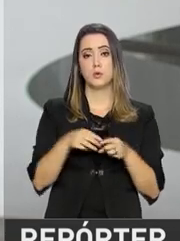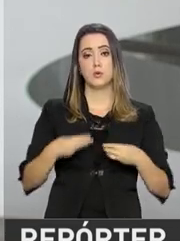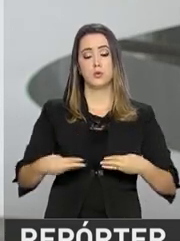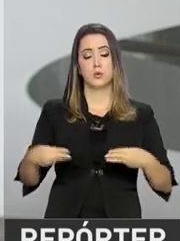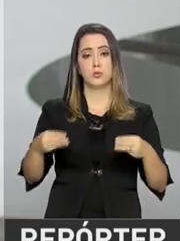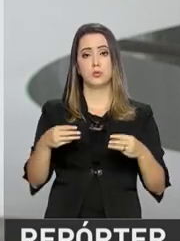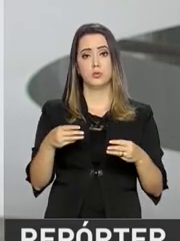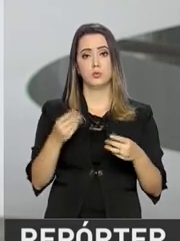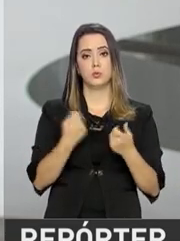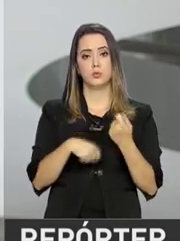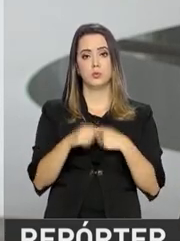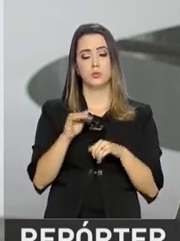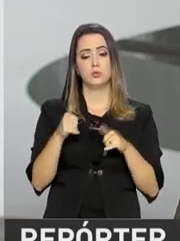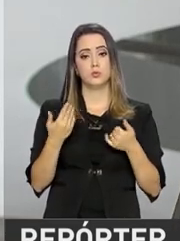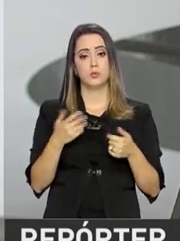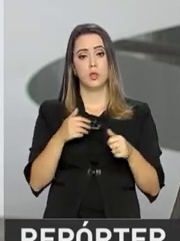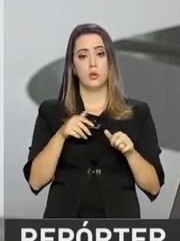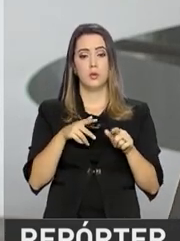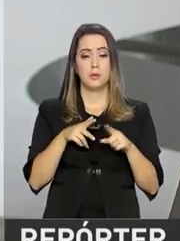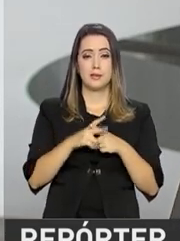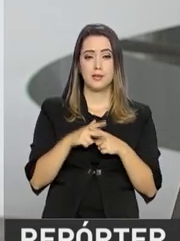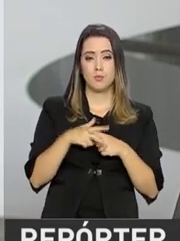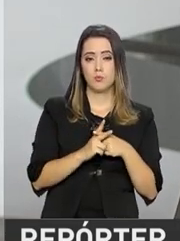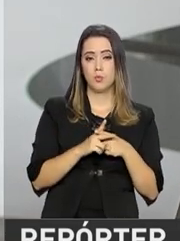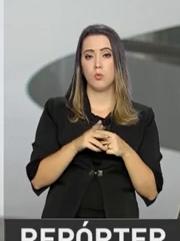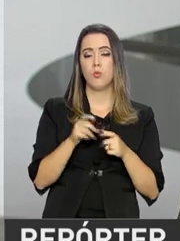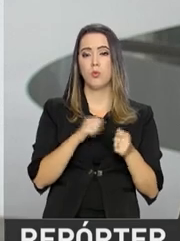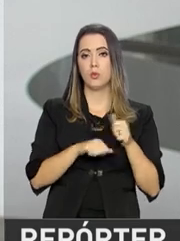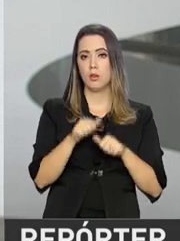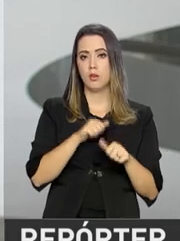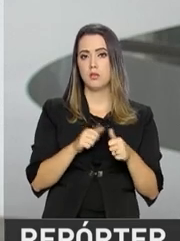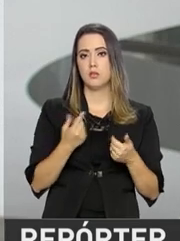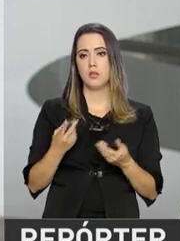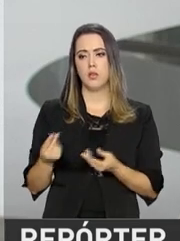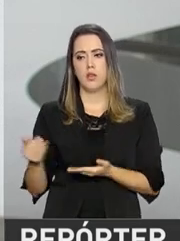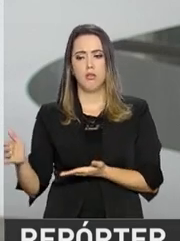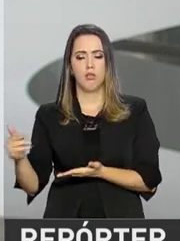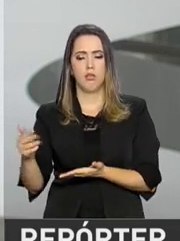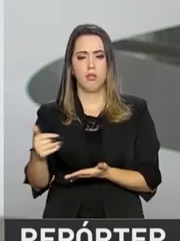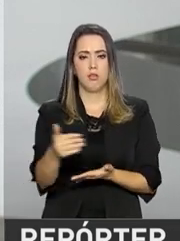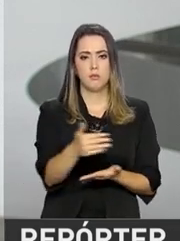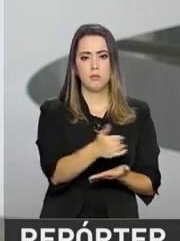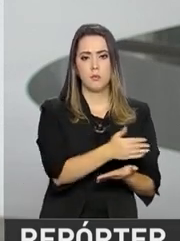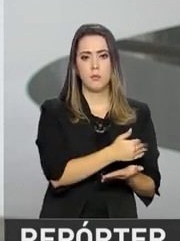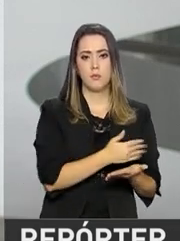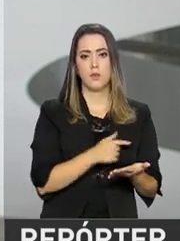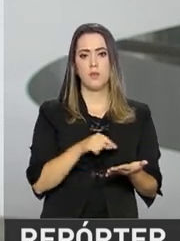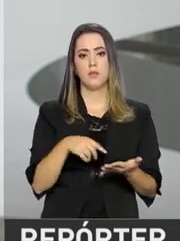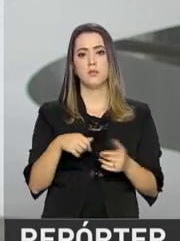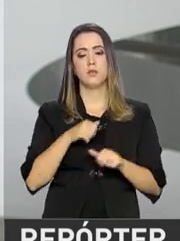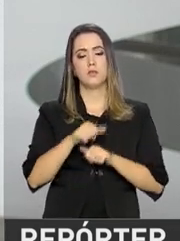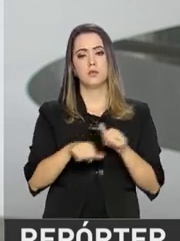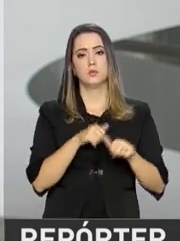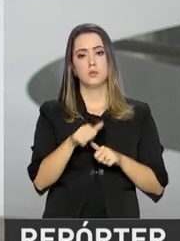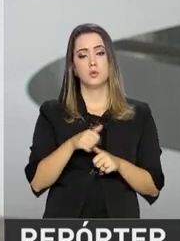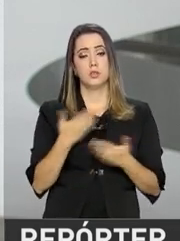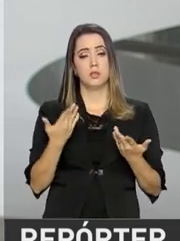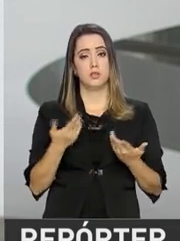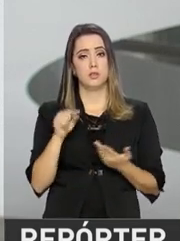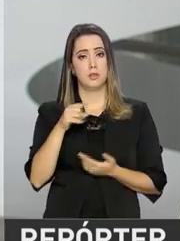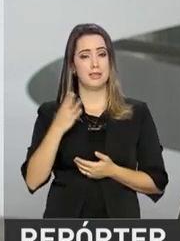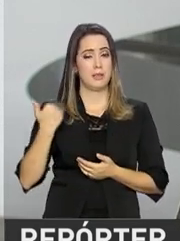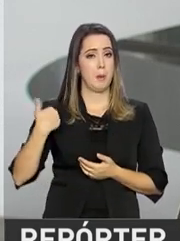e essas modificações podem fazer com que a receita estimada com a remuneração da folha de pagamento que era de